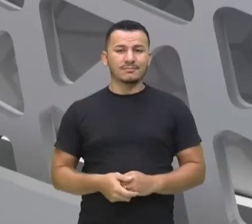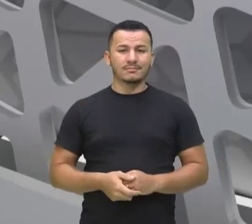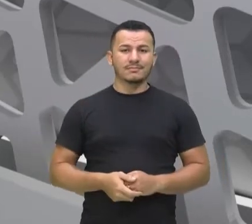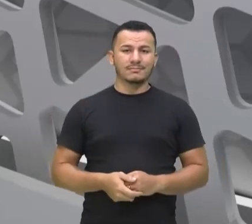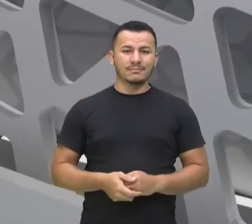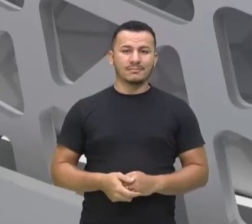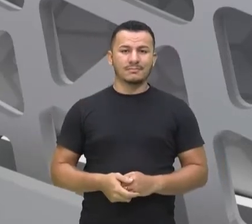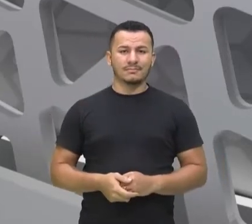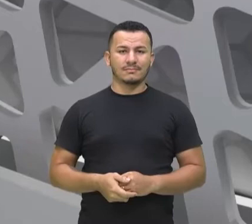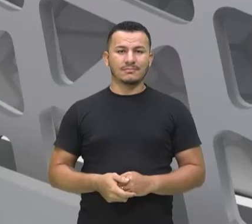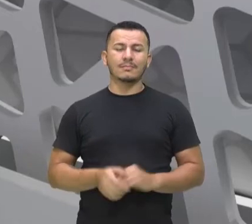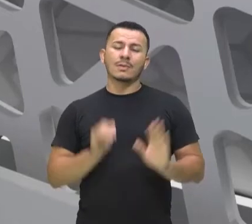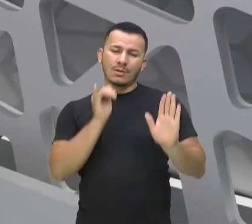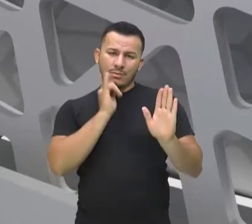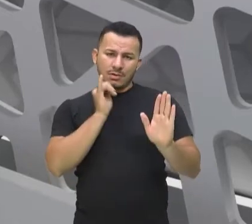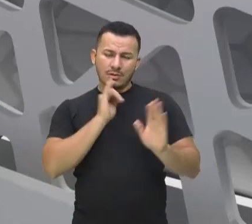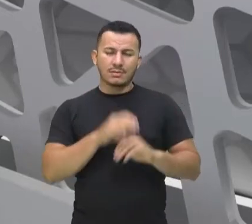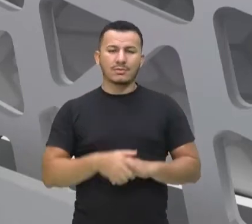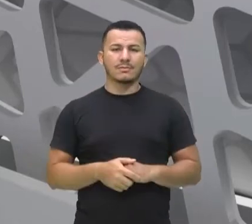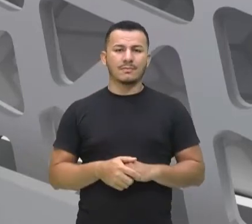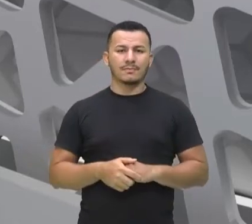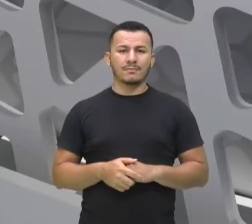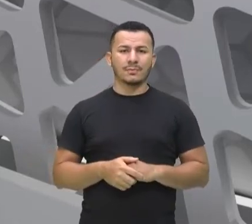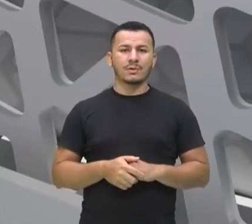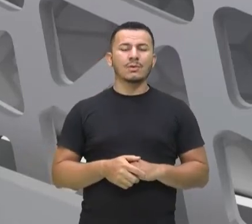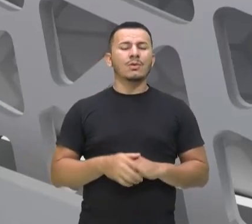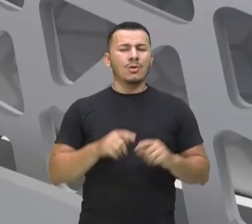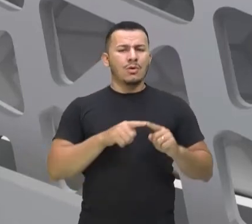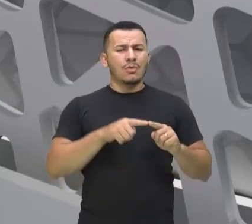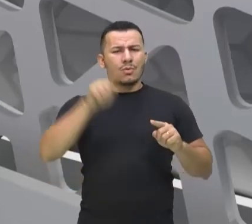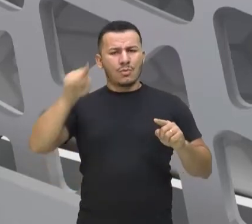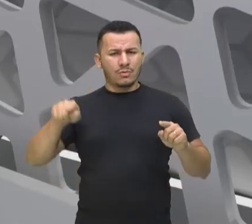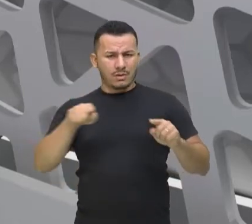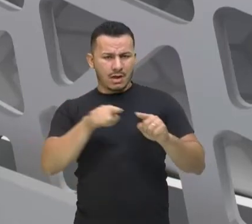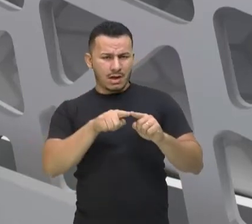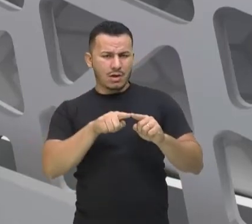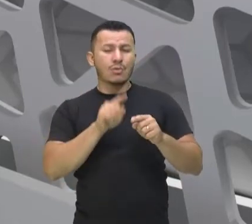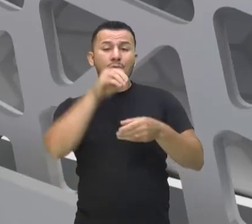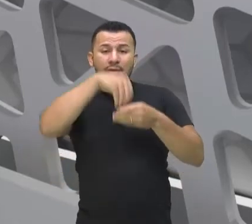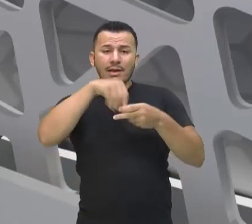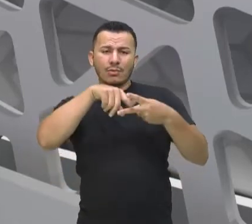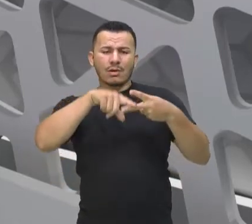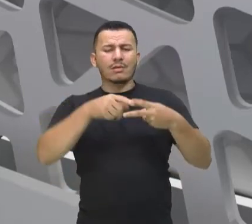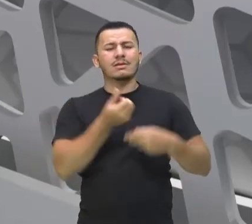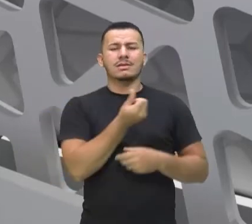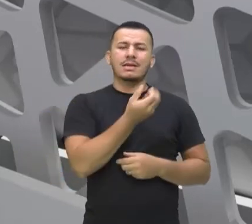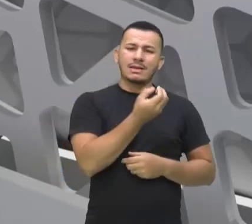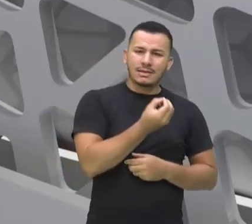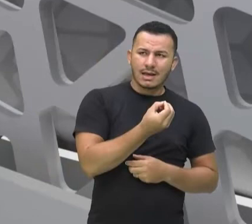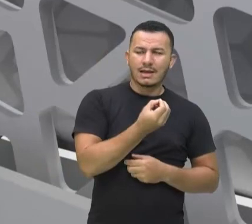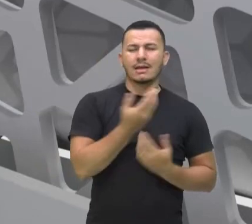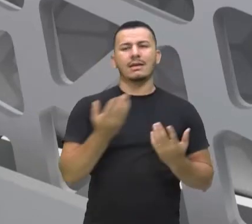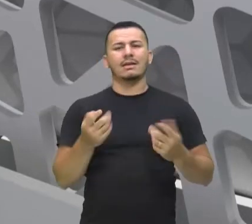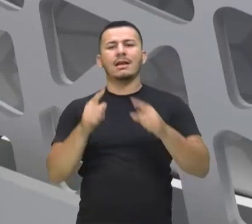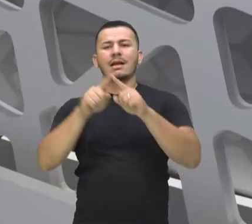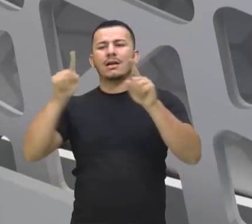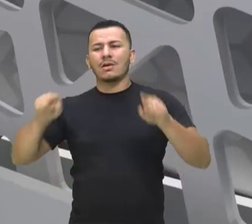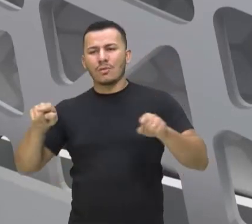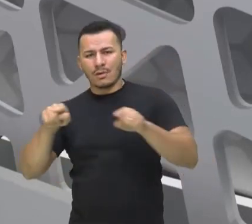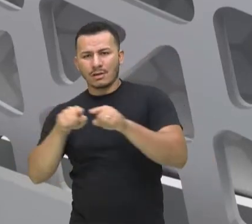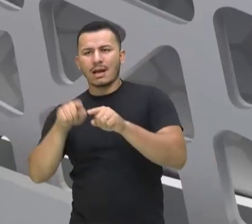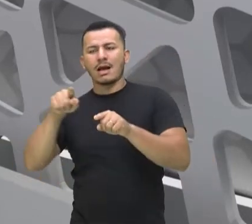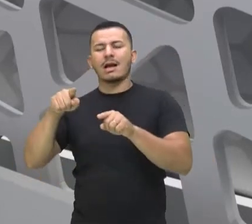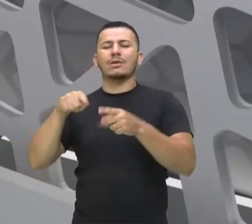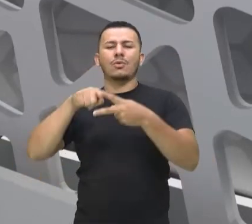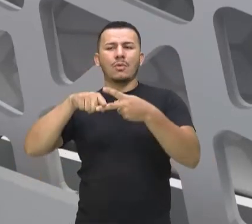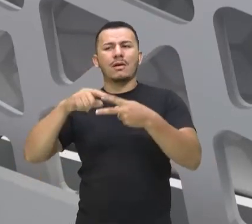tá legal? Tipo, o ângulo interno de um triângulo equilátero é 60, o ângulo interno de um quadrado a gente já sabe